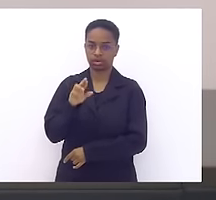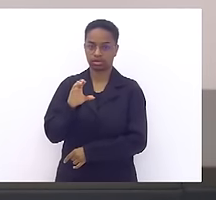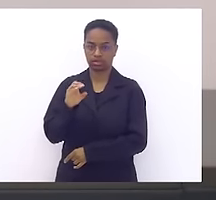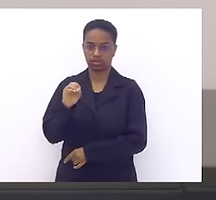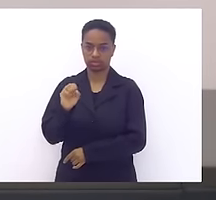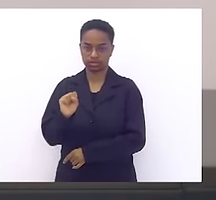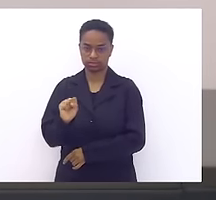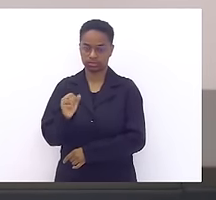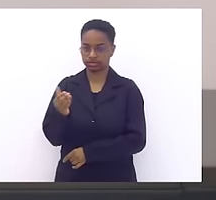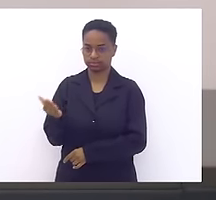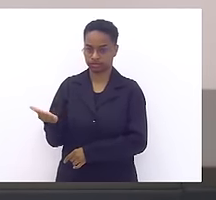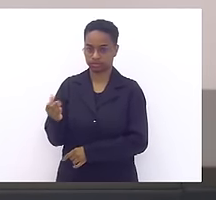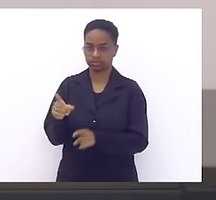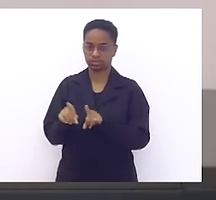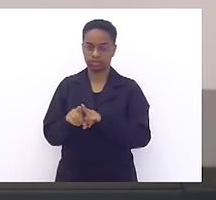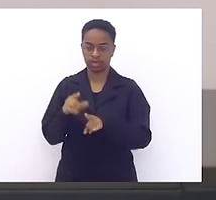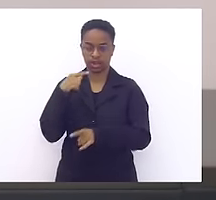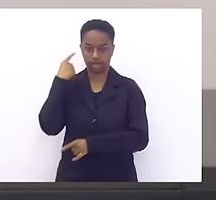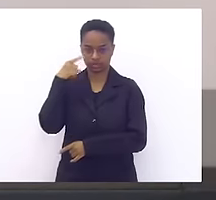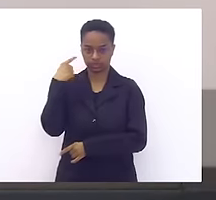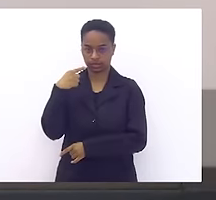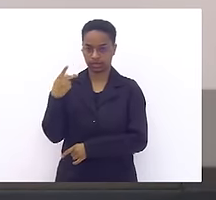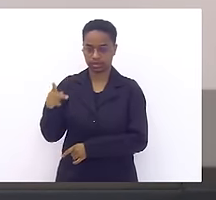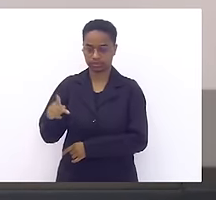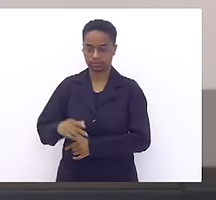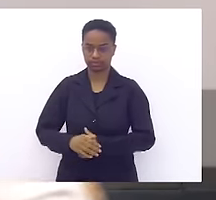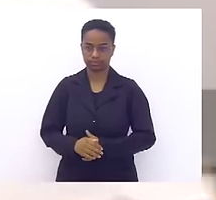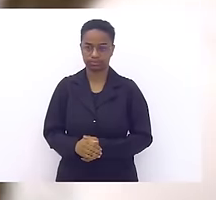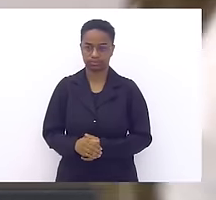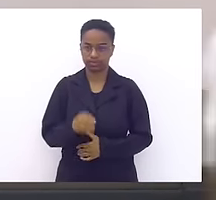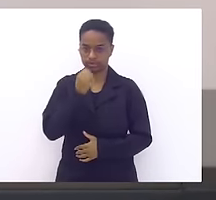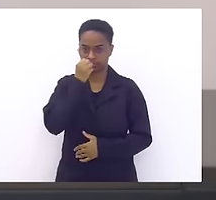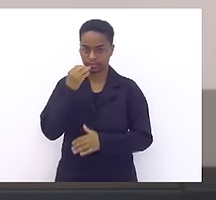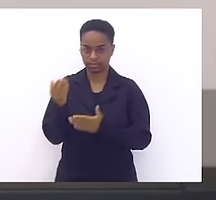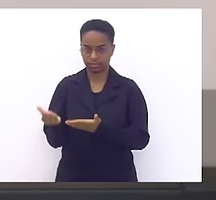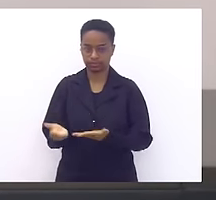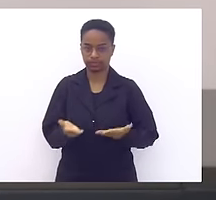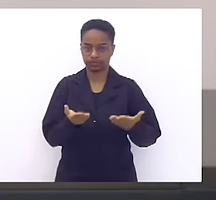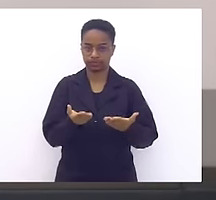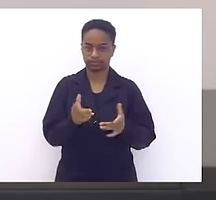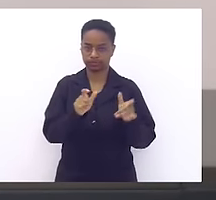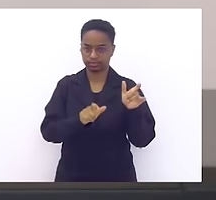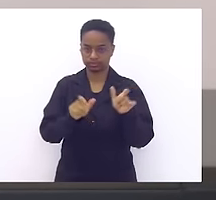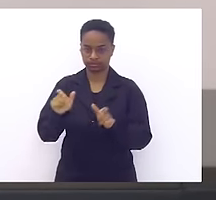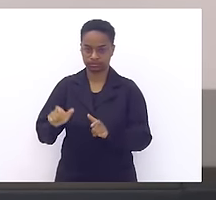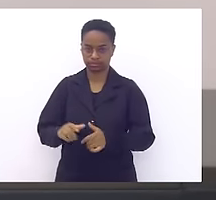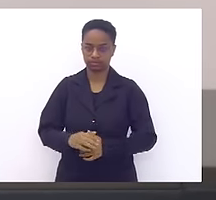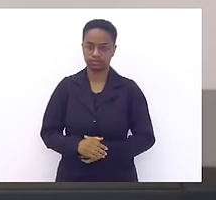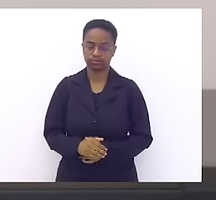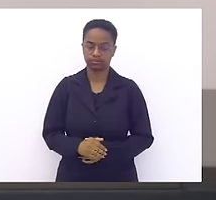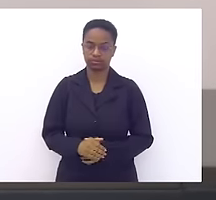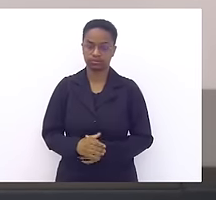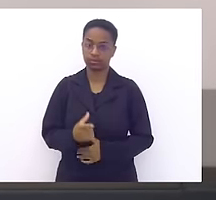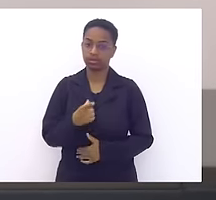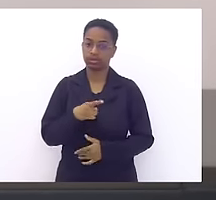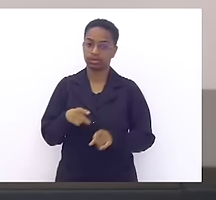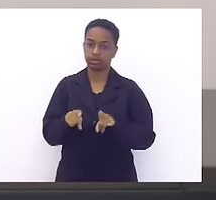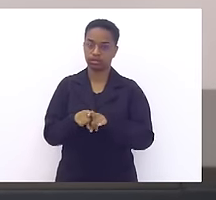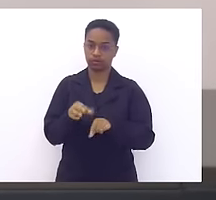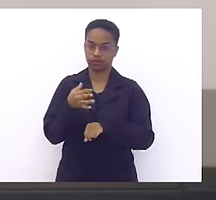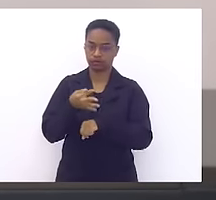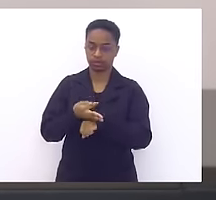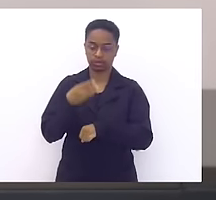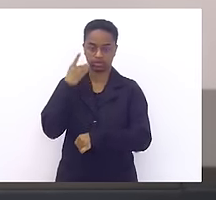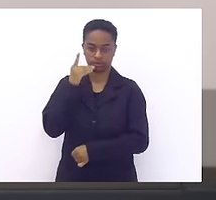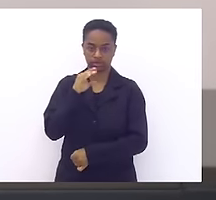Dr Marcos Afonso advogado da empresa seja bem-vindos aí eu tenho aqui as ausências do deputado